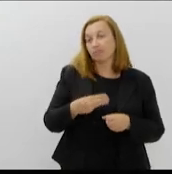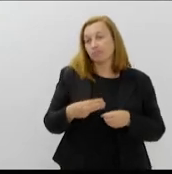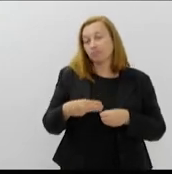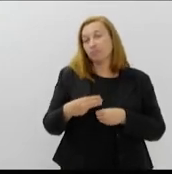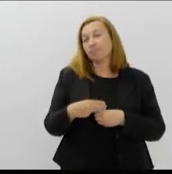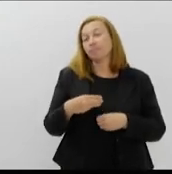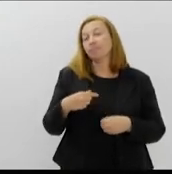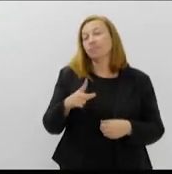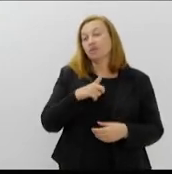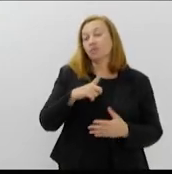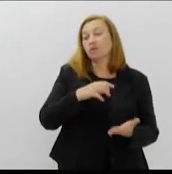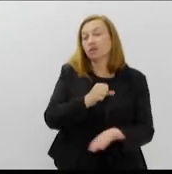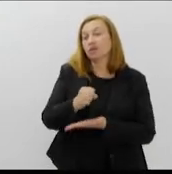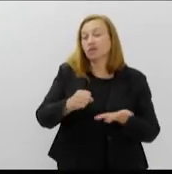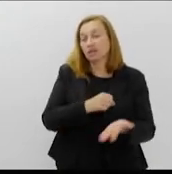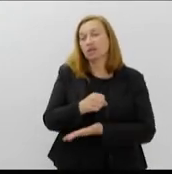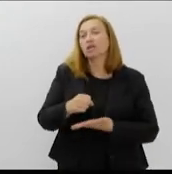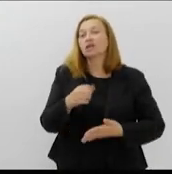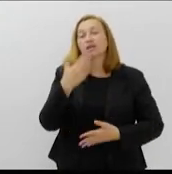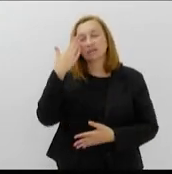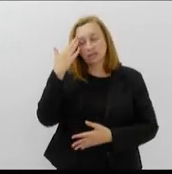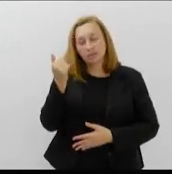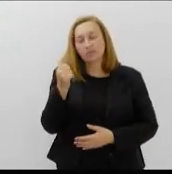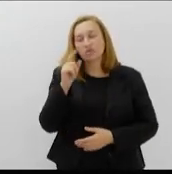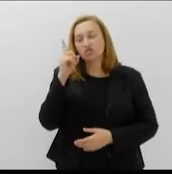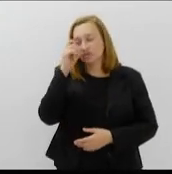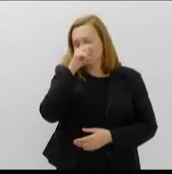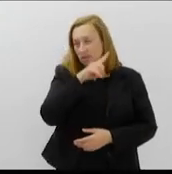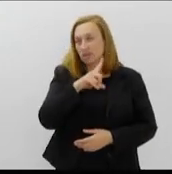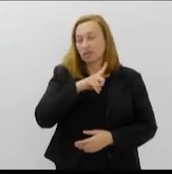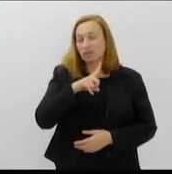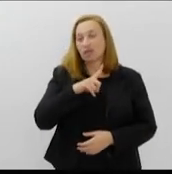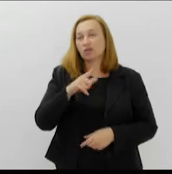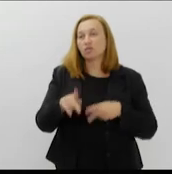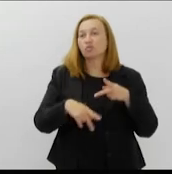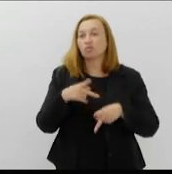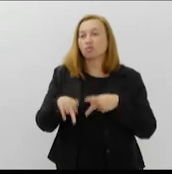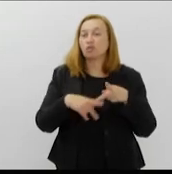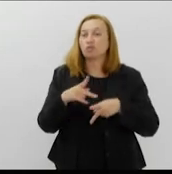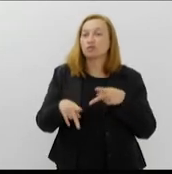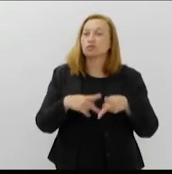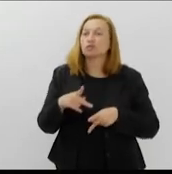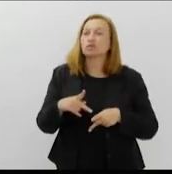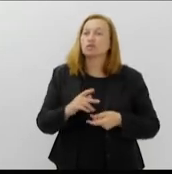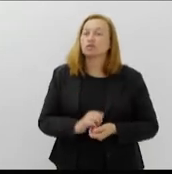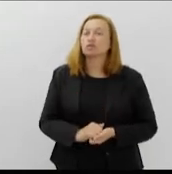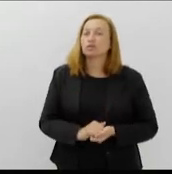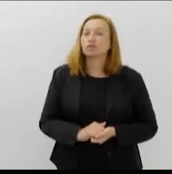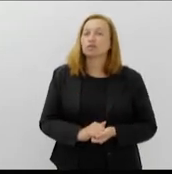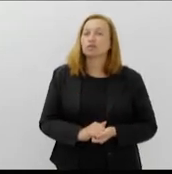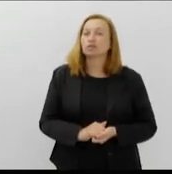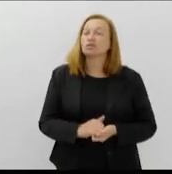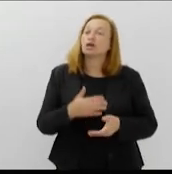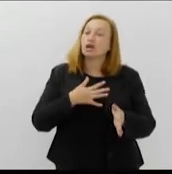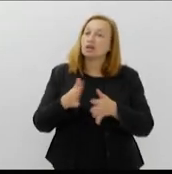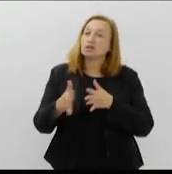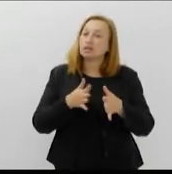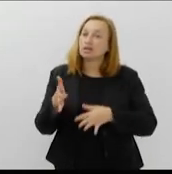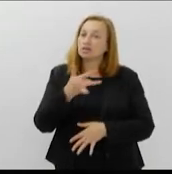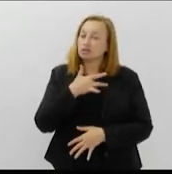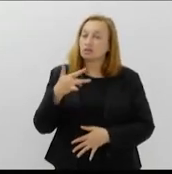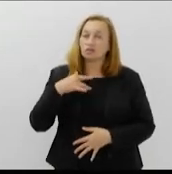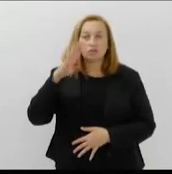na base, nós sabemos a dificuldade que a população encontra no acesso à